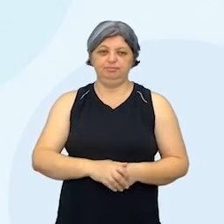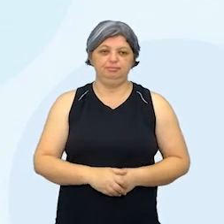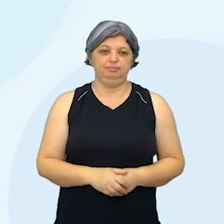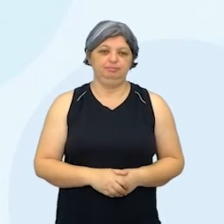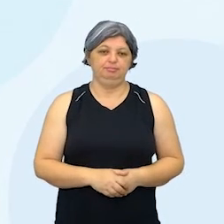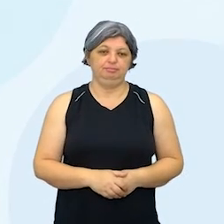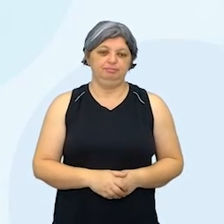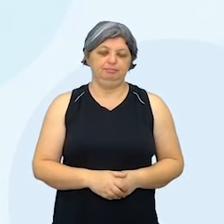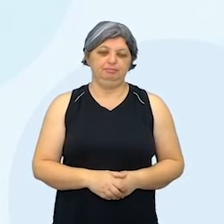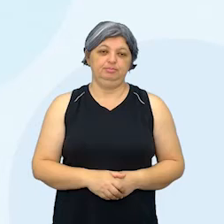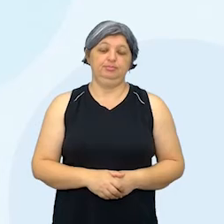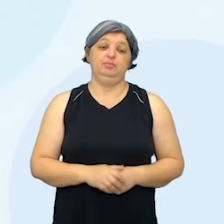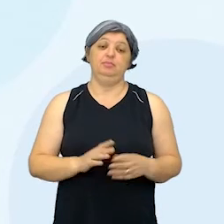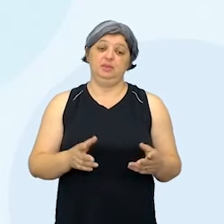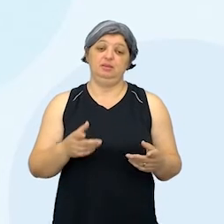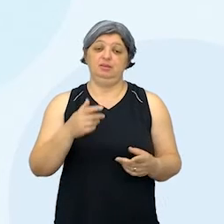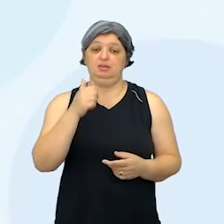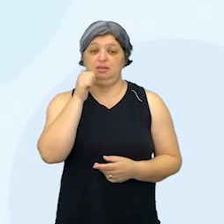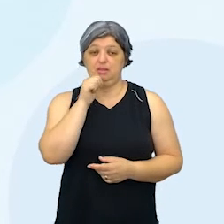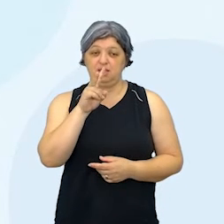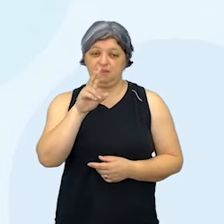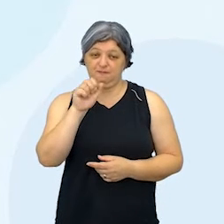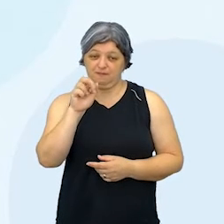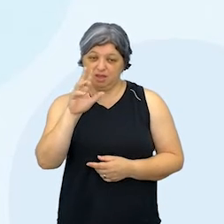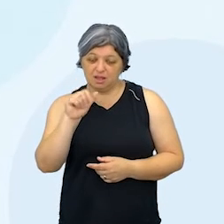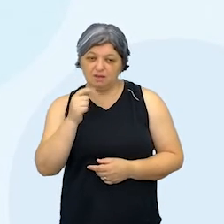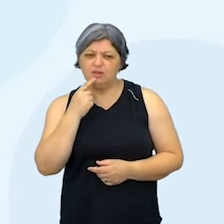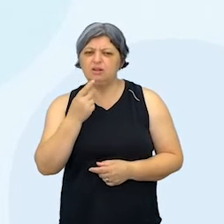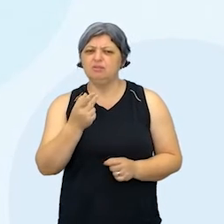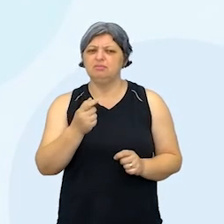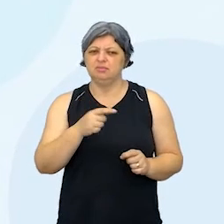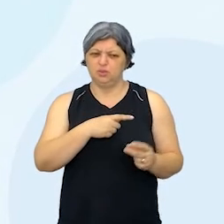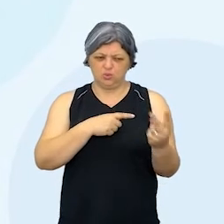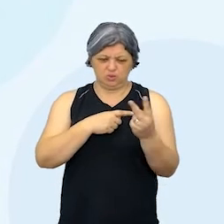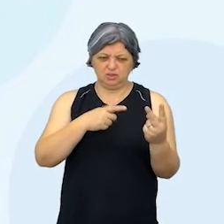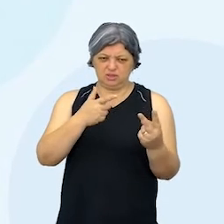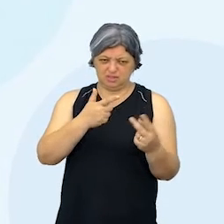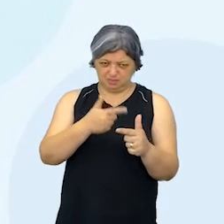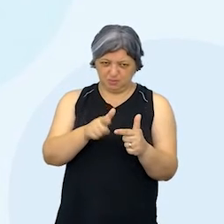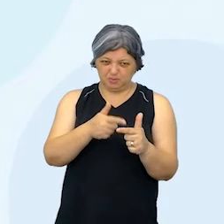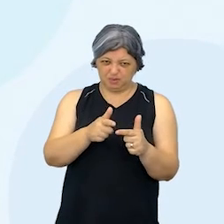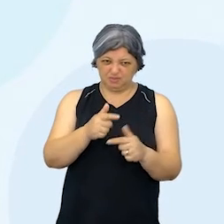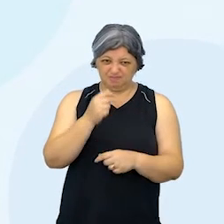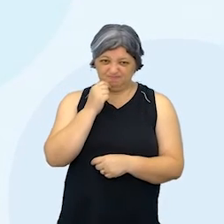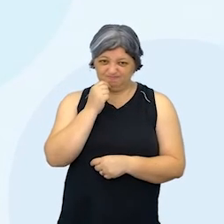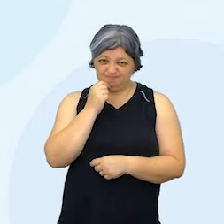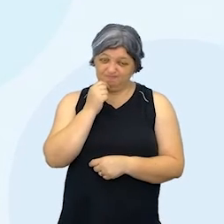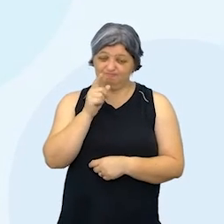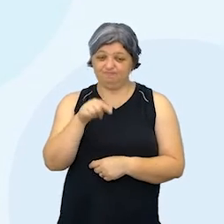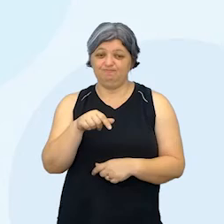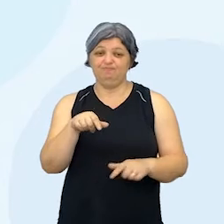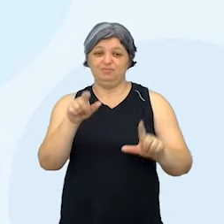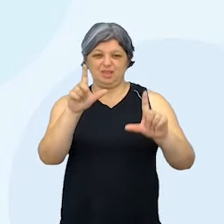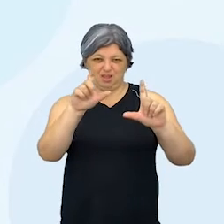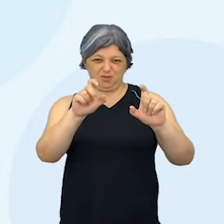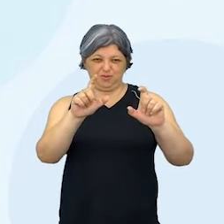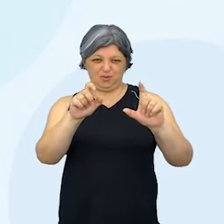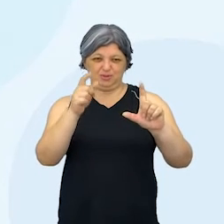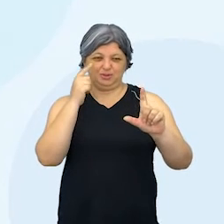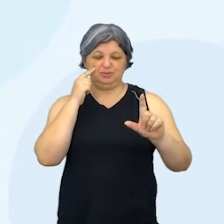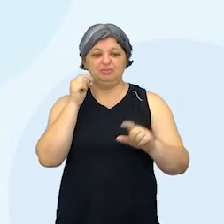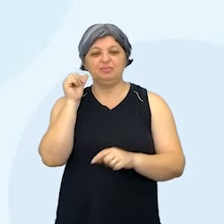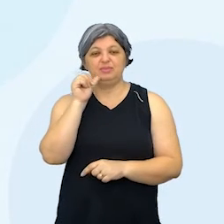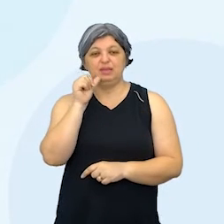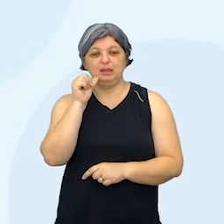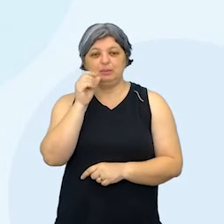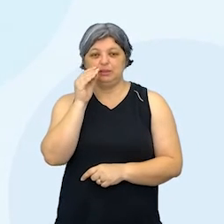diz que eles estão com problemas. Quais será que estão com problemas? Será? Na foto, a Tina está ignorando